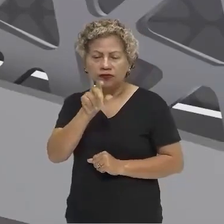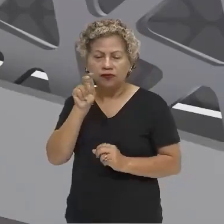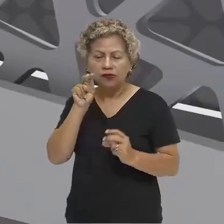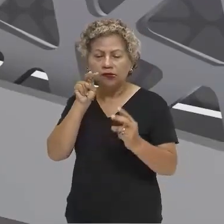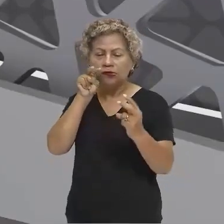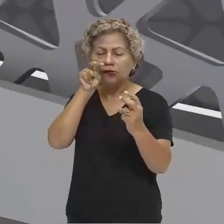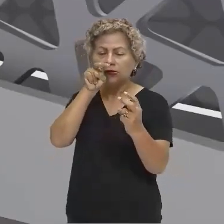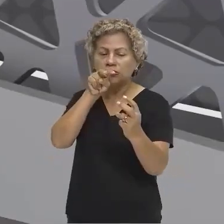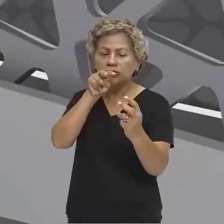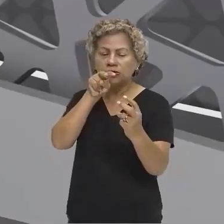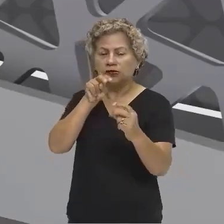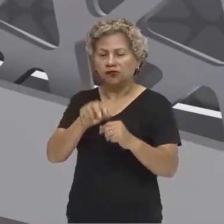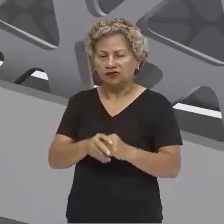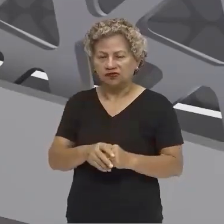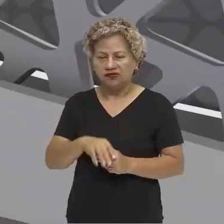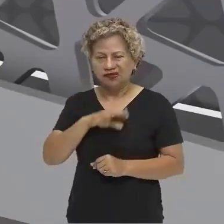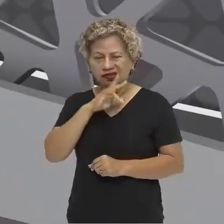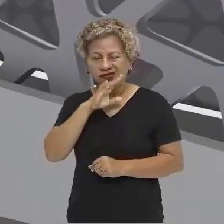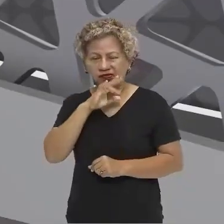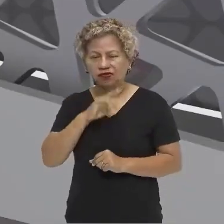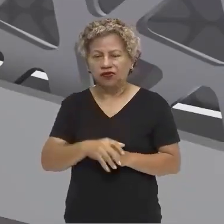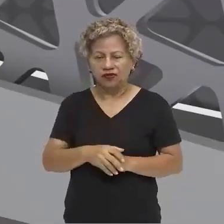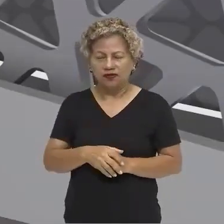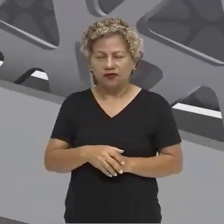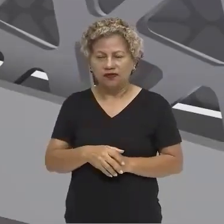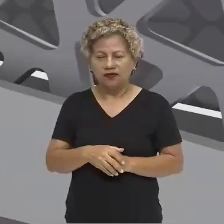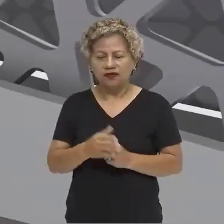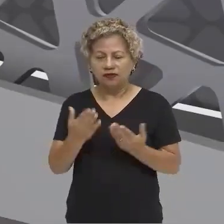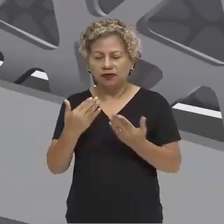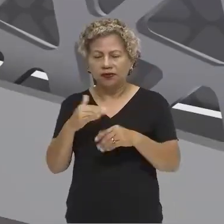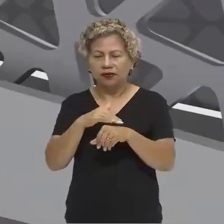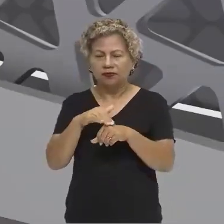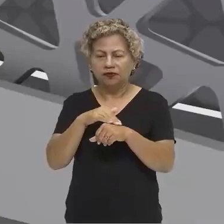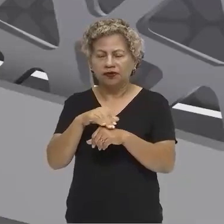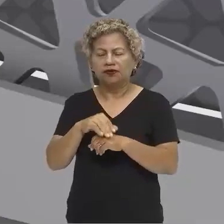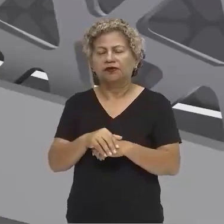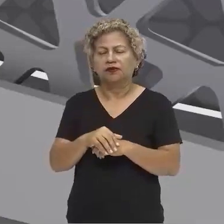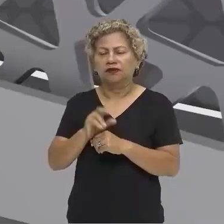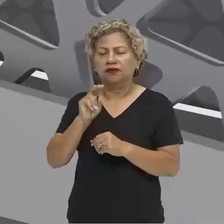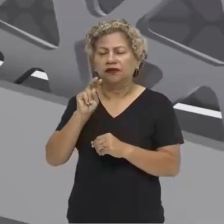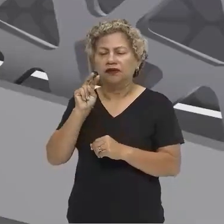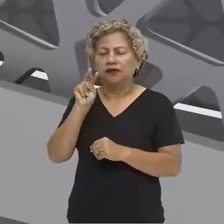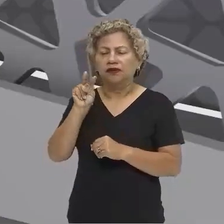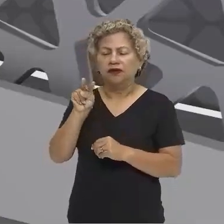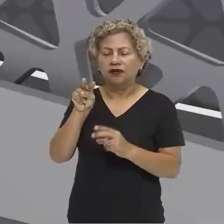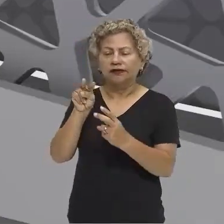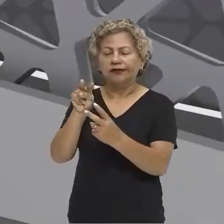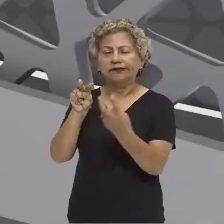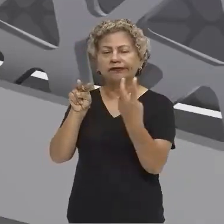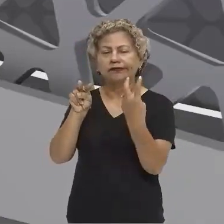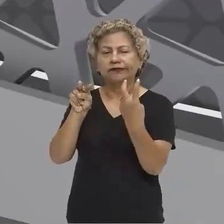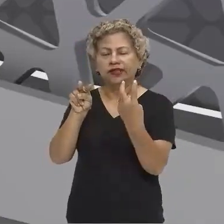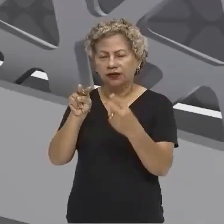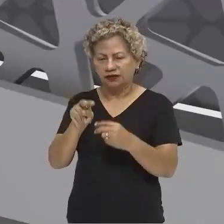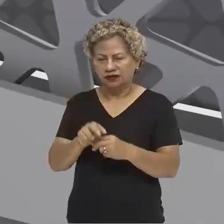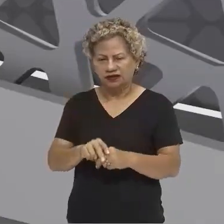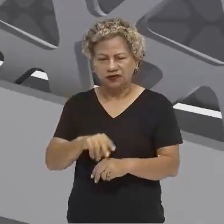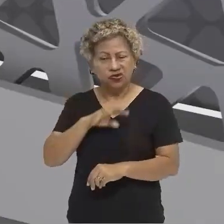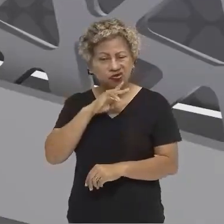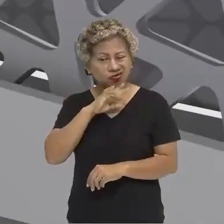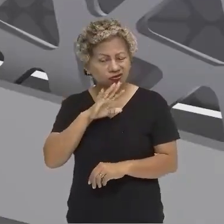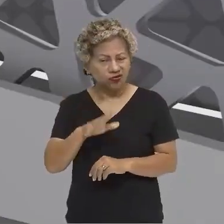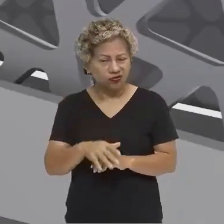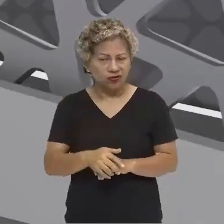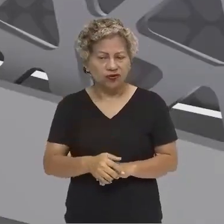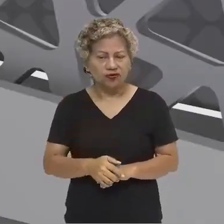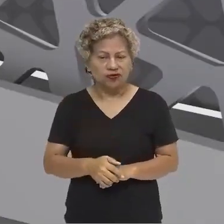pessoa, a pessoa está olhando lá para o outro lado, então está no celular, parece que não está dando nem atenção, só fazendo críticas. Então, isso nós